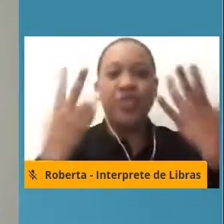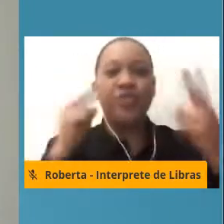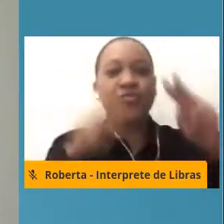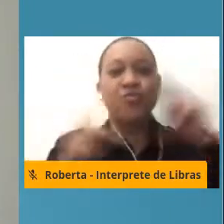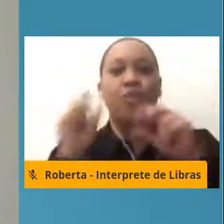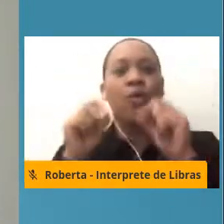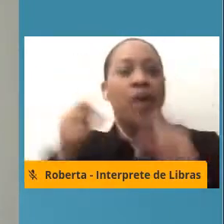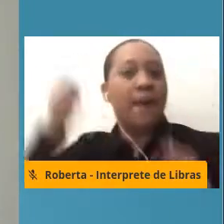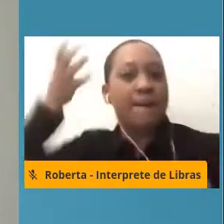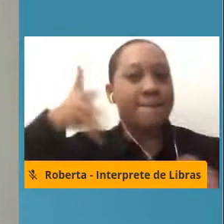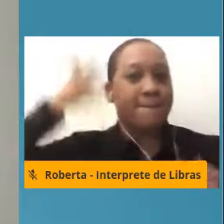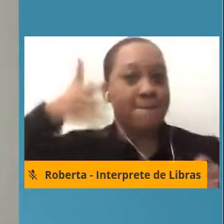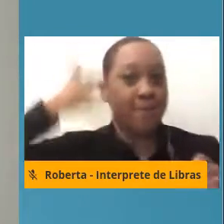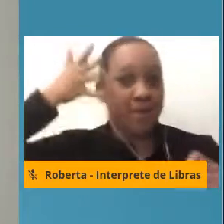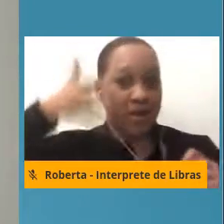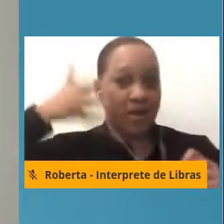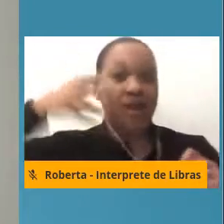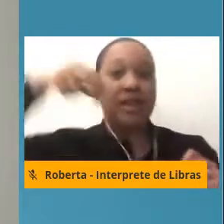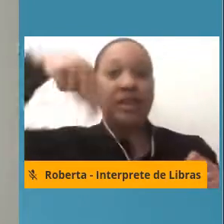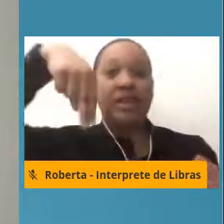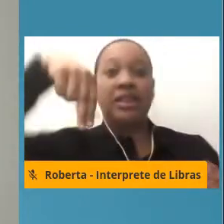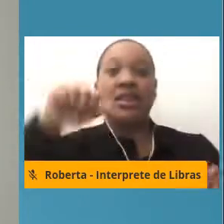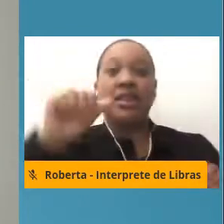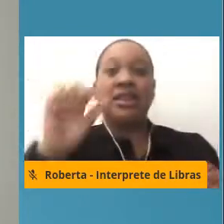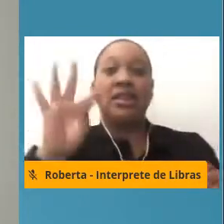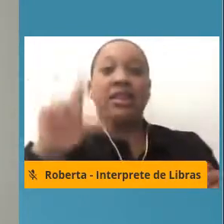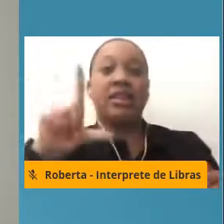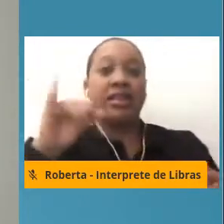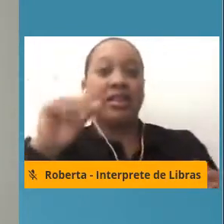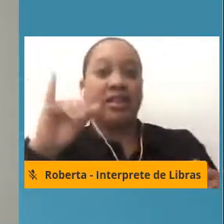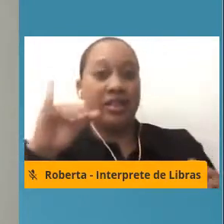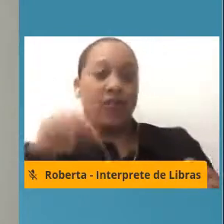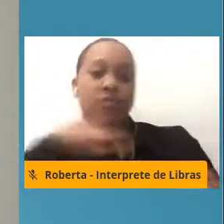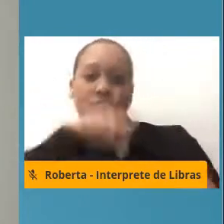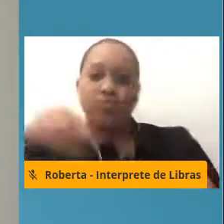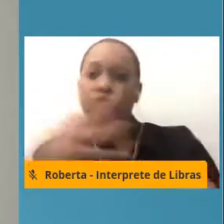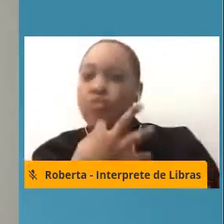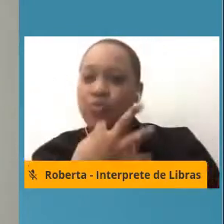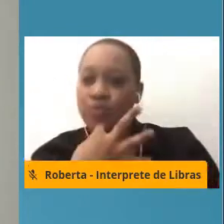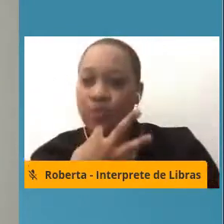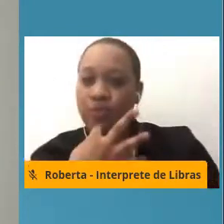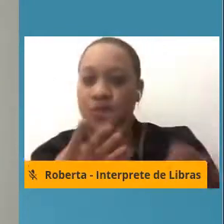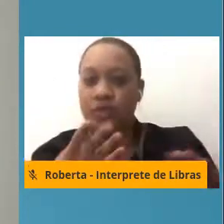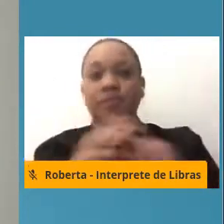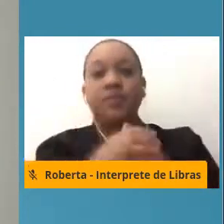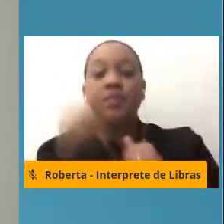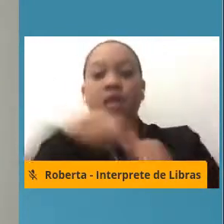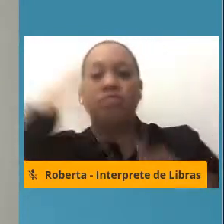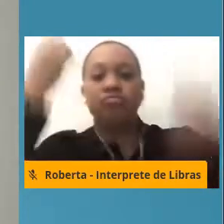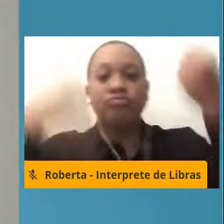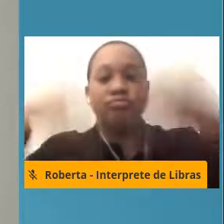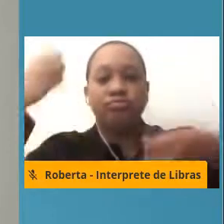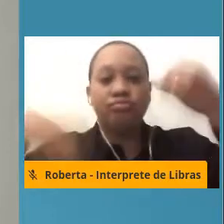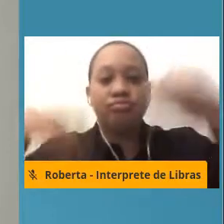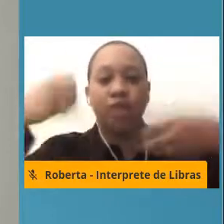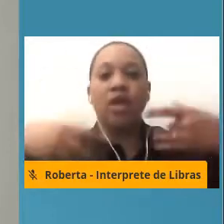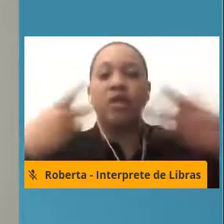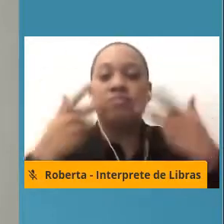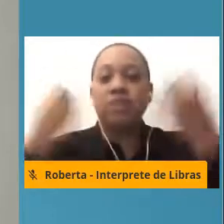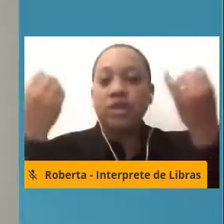certamente todos conhecem, né. Ela estava falando na SBPC sobre o evento, ela foi a coordenadora nacional do